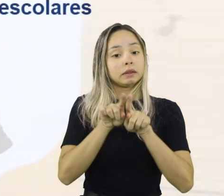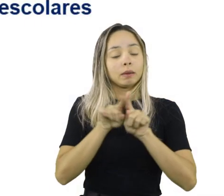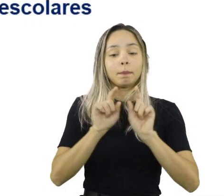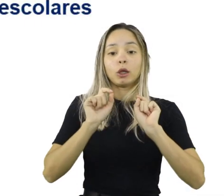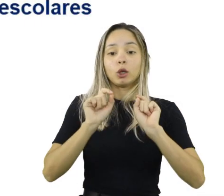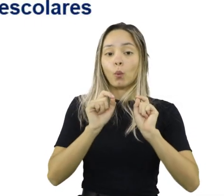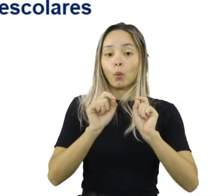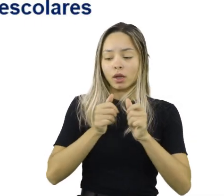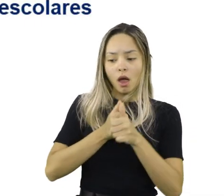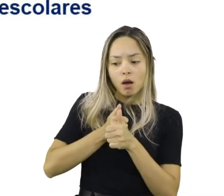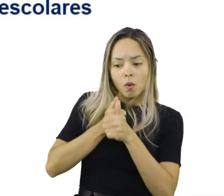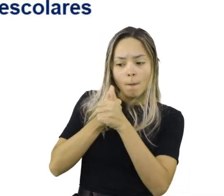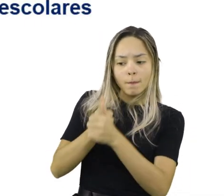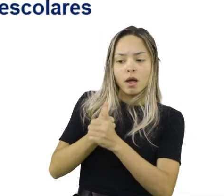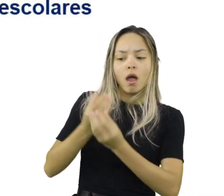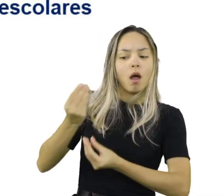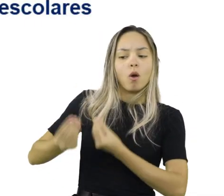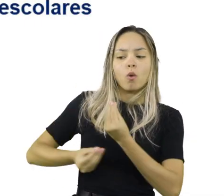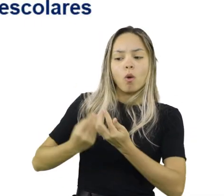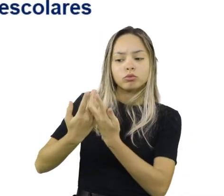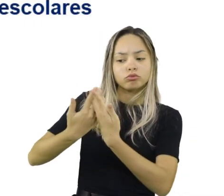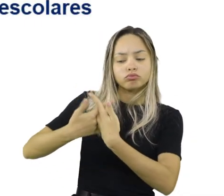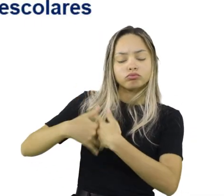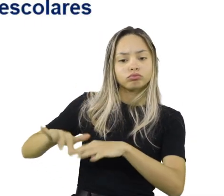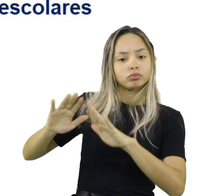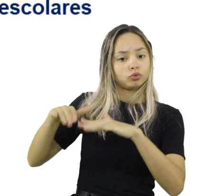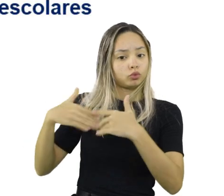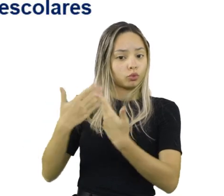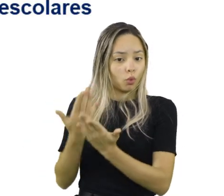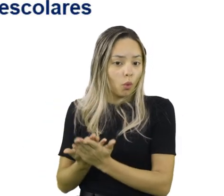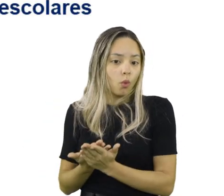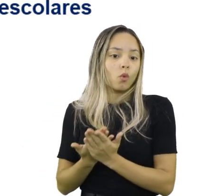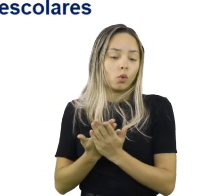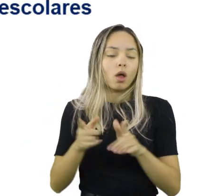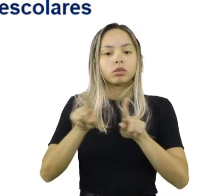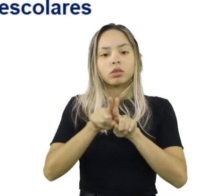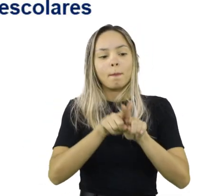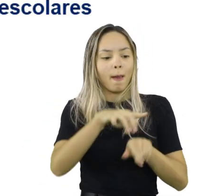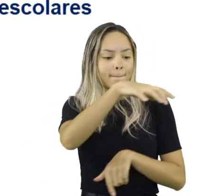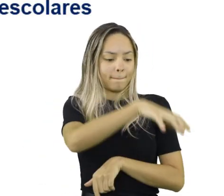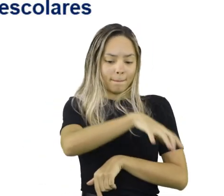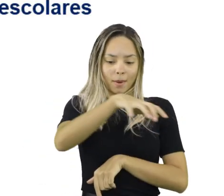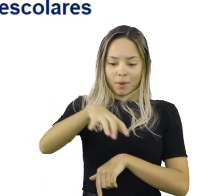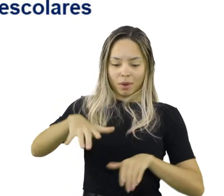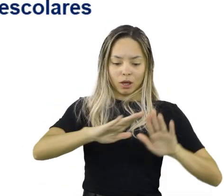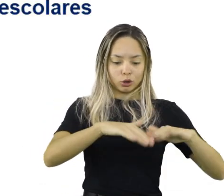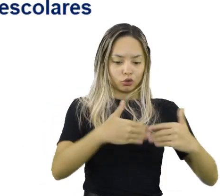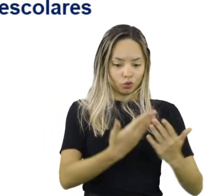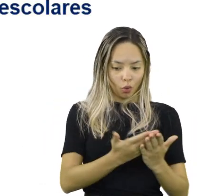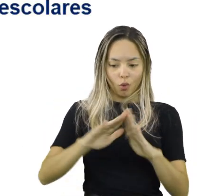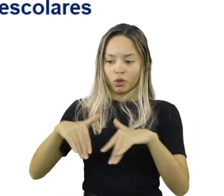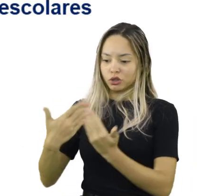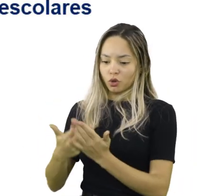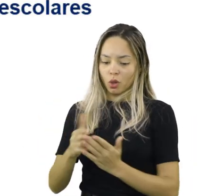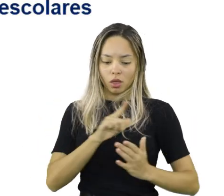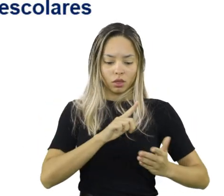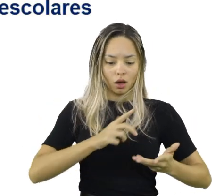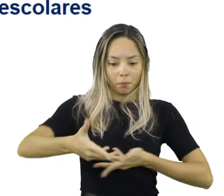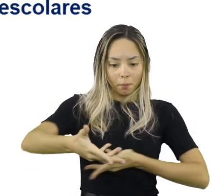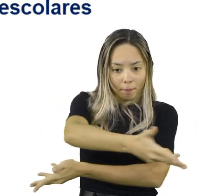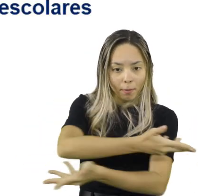Ainda, acompanhar a dinâmica escolar, coordenando ações entre outras escolas, garantindo ali a